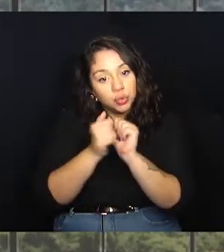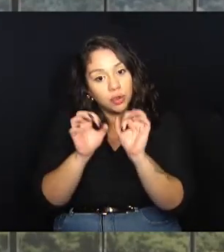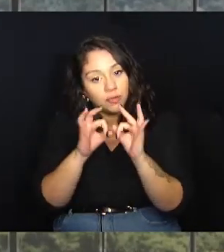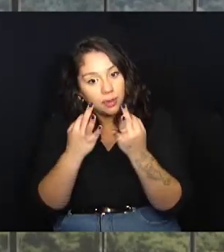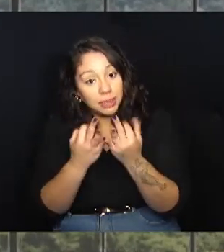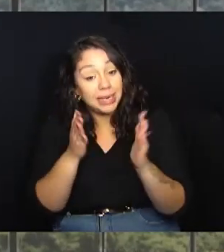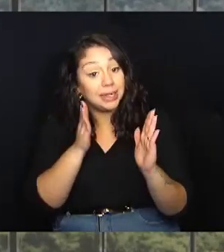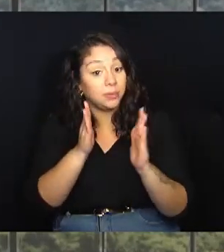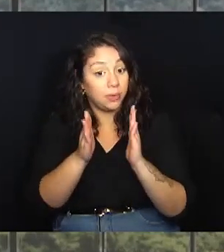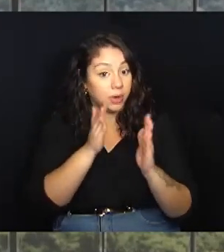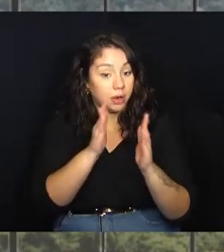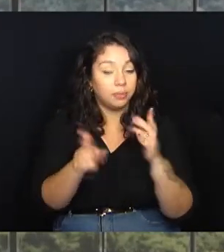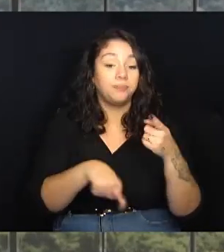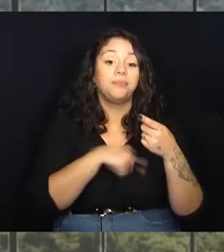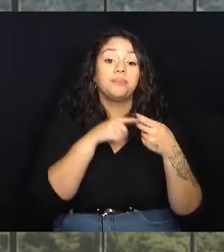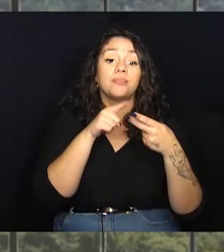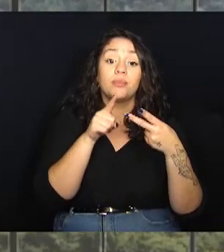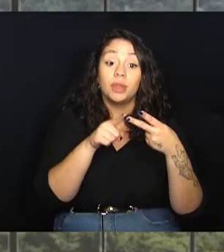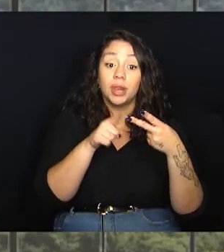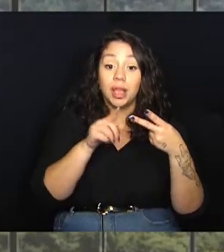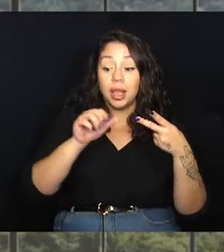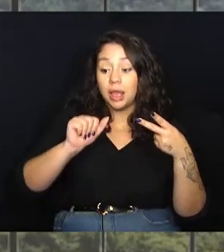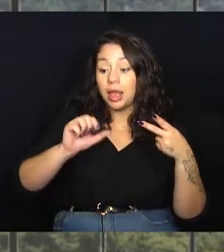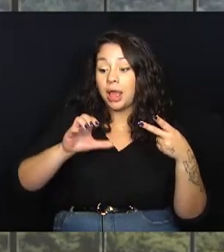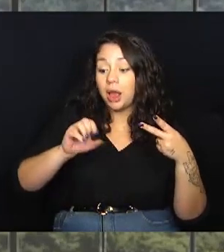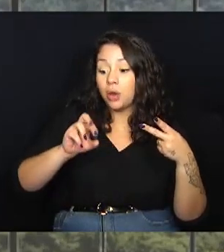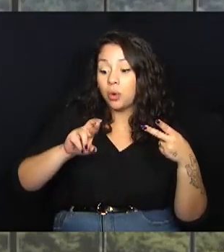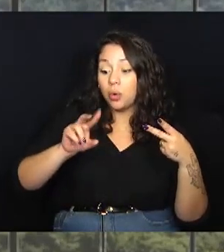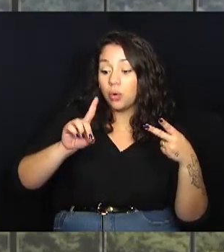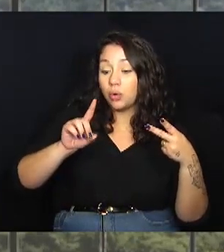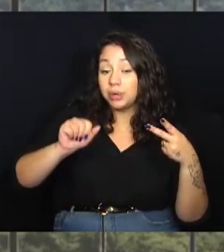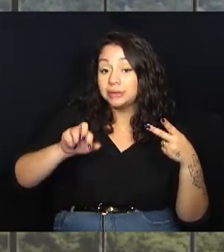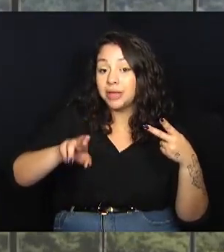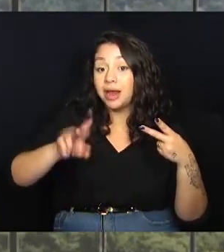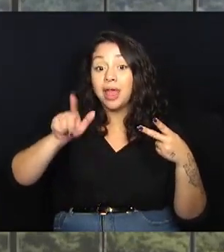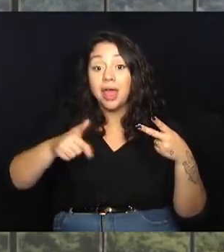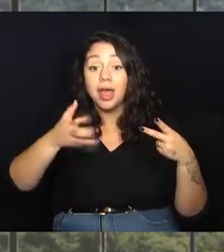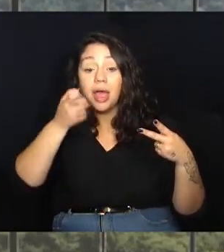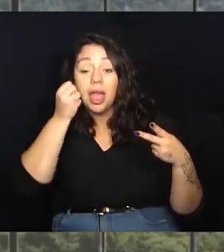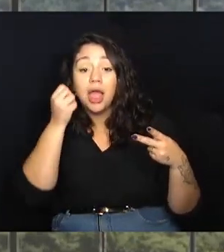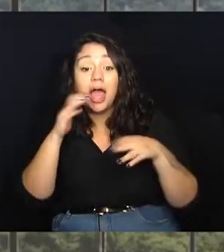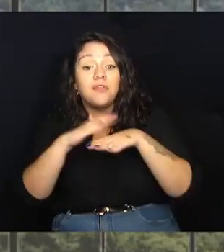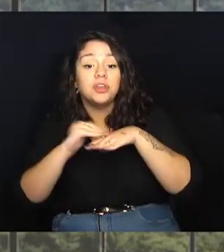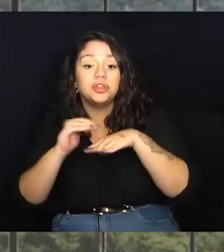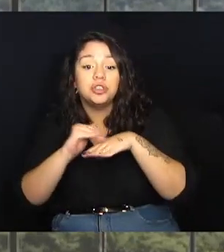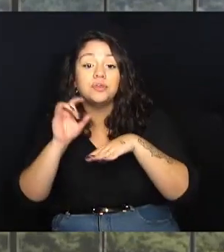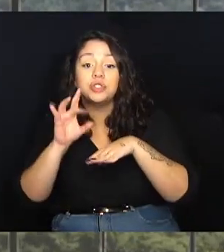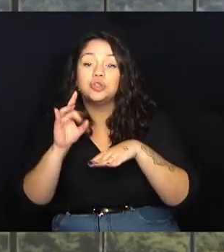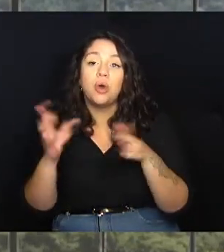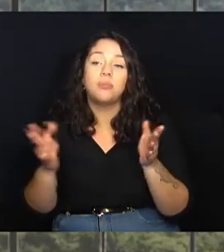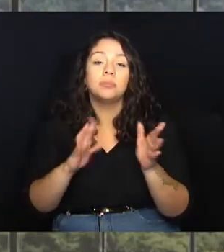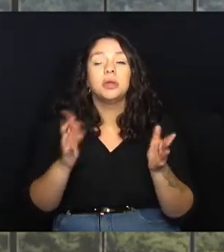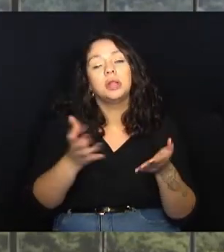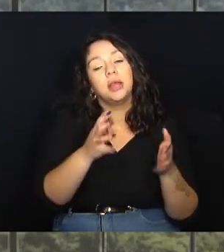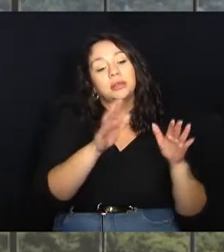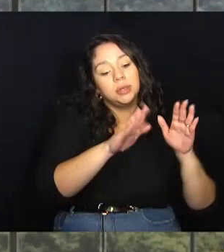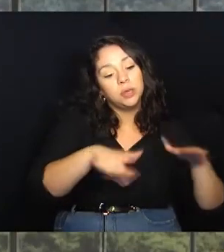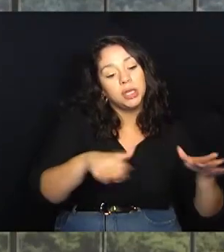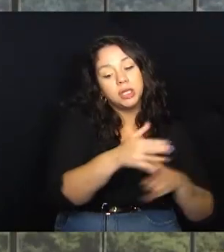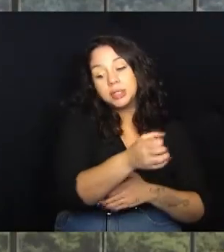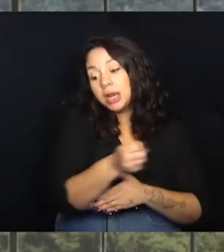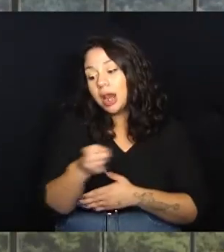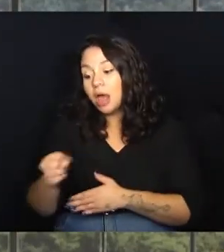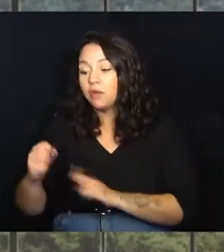o Acordar, que é o apadrinhamento afetivo. Você vai passar, sua família vai passar o final de semana com aquela criança,